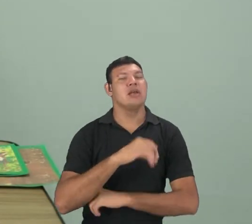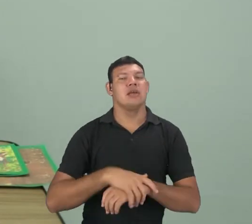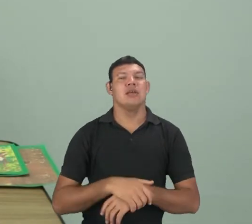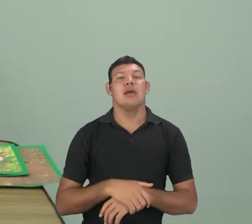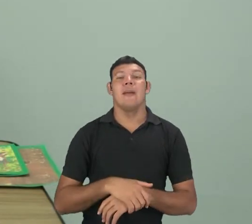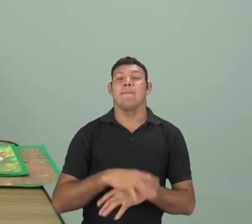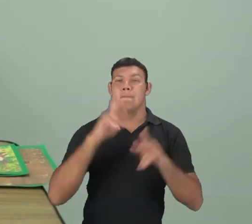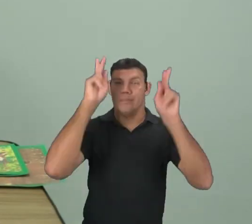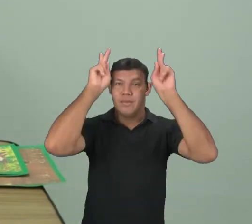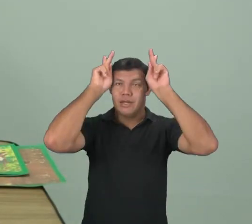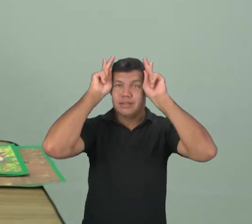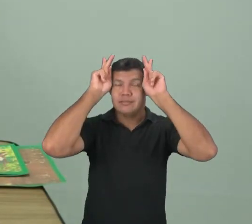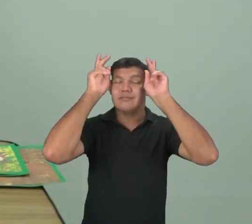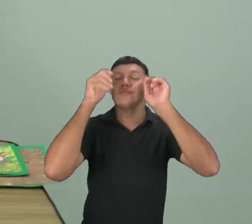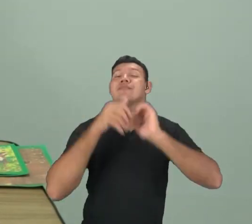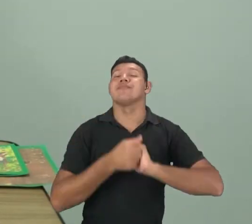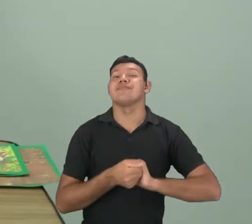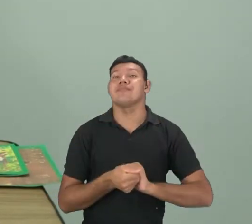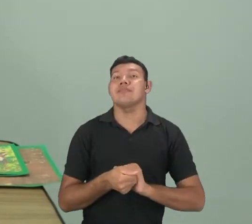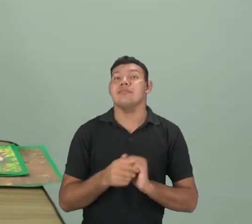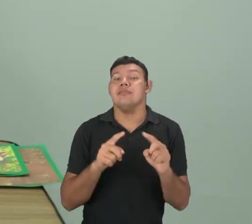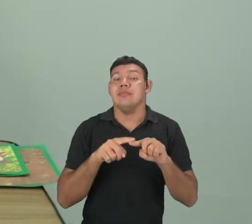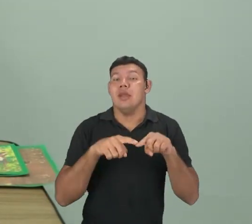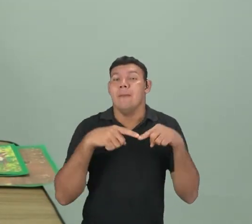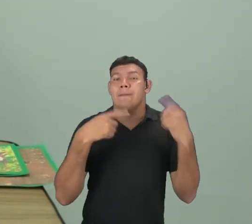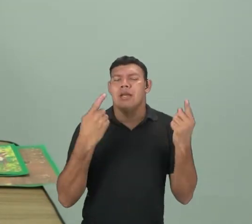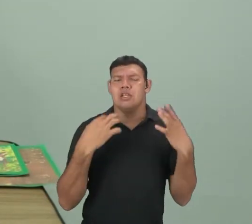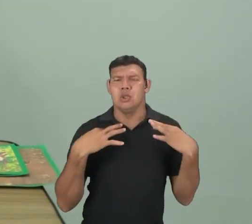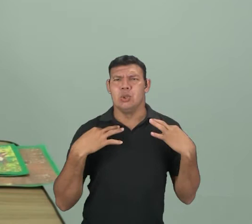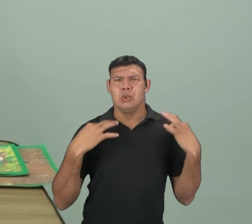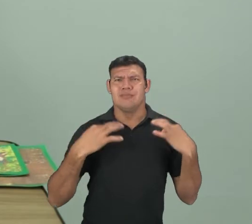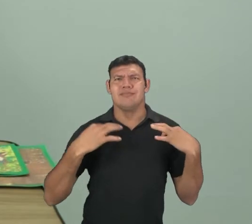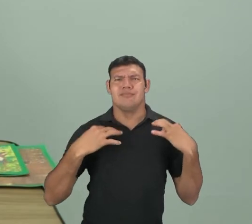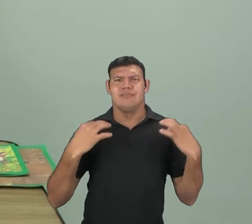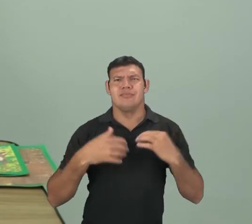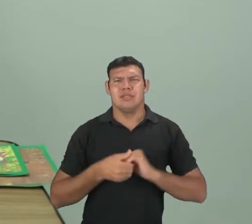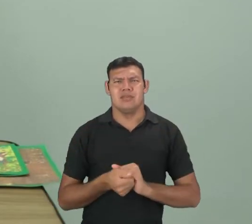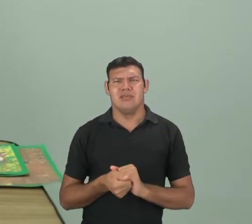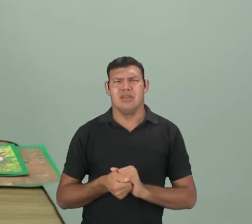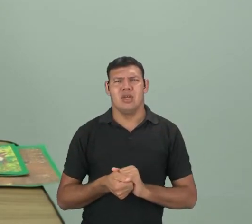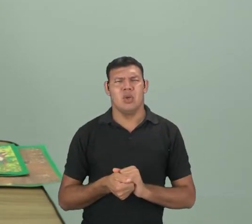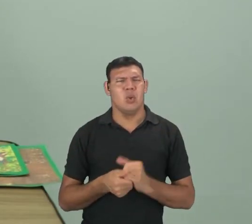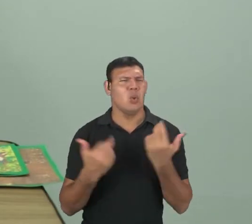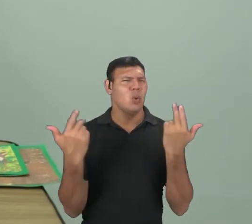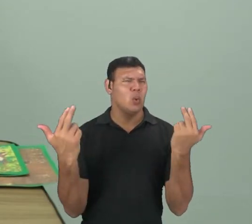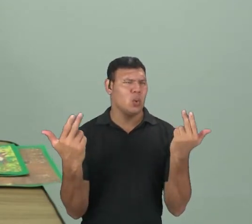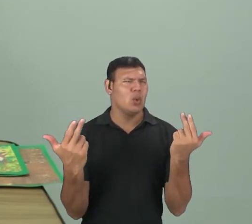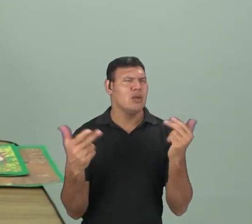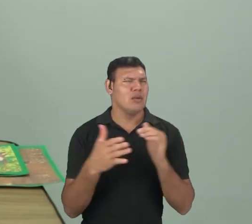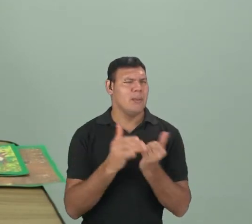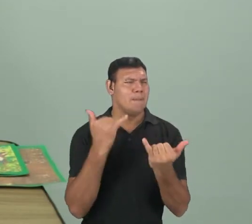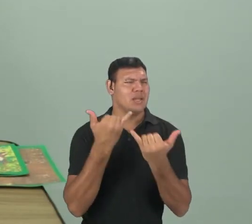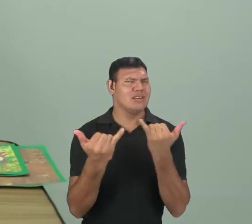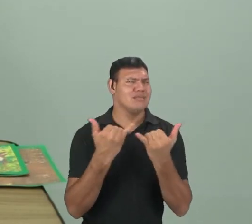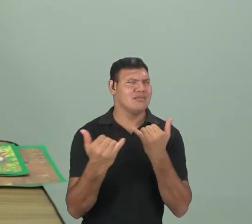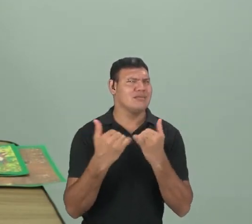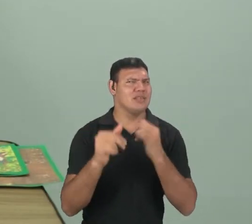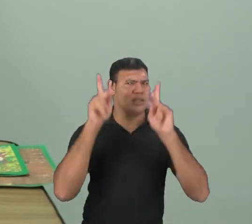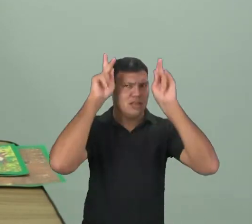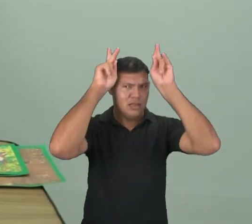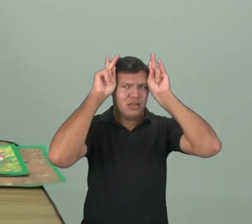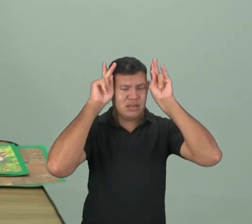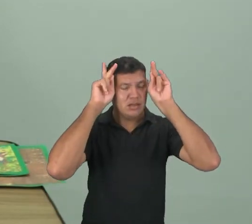princesa. Mas ela estava vestida igual o padrão de uma princesa? Não, ela